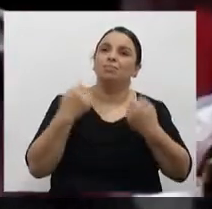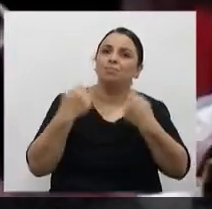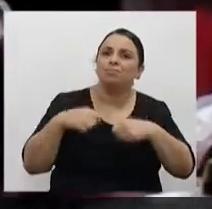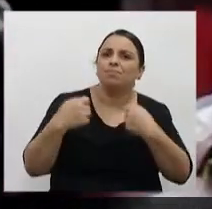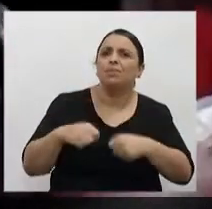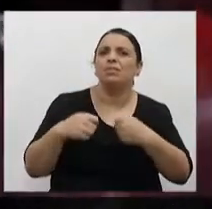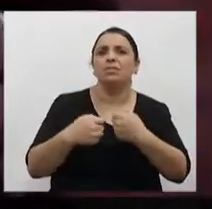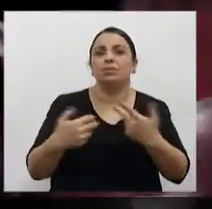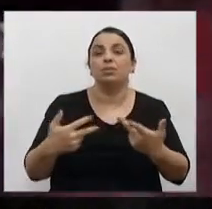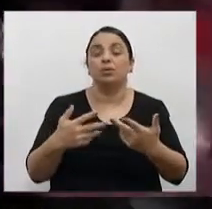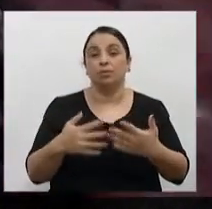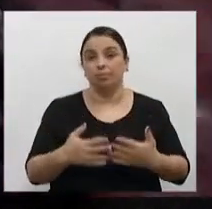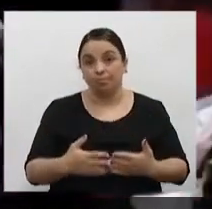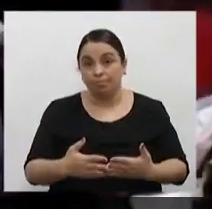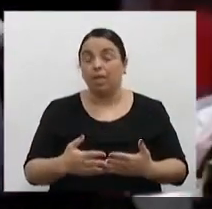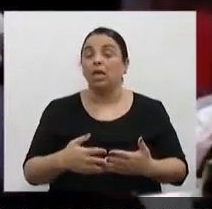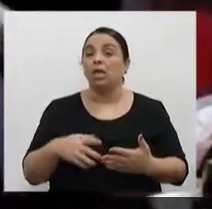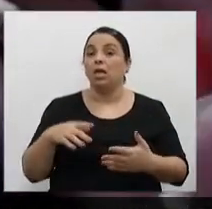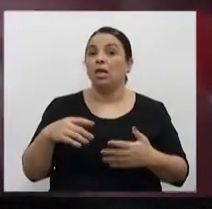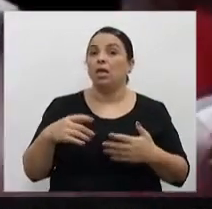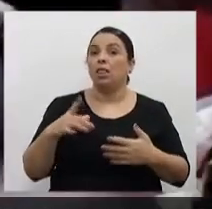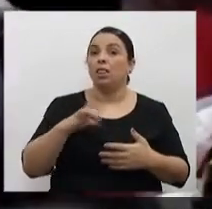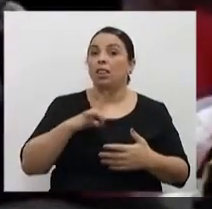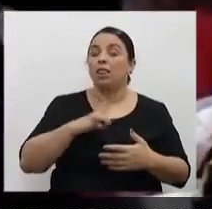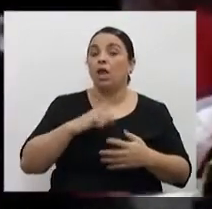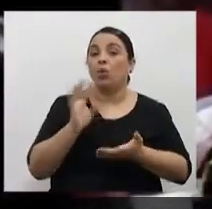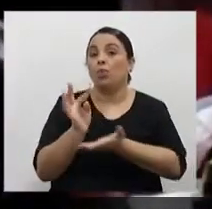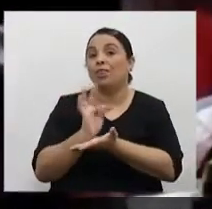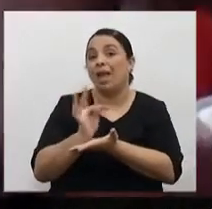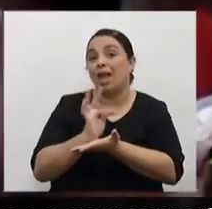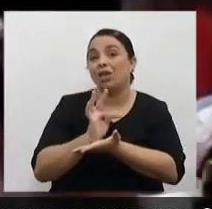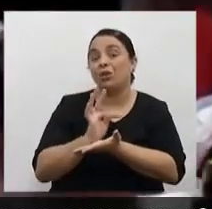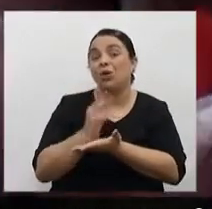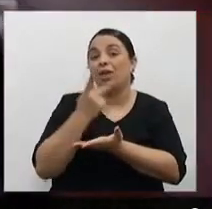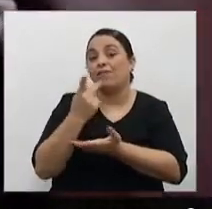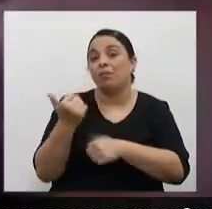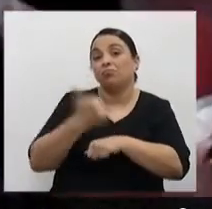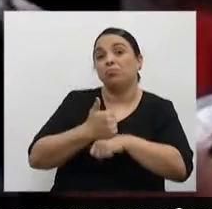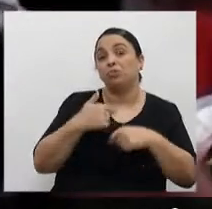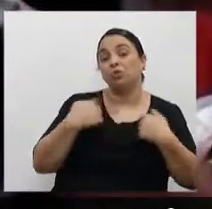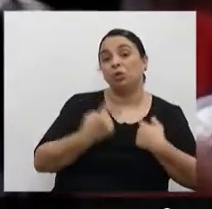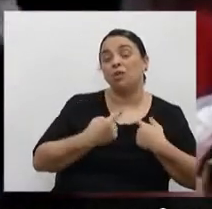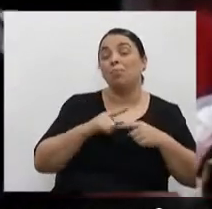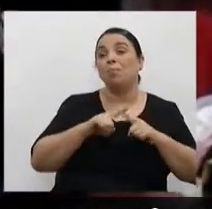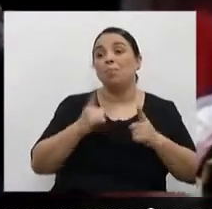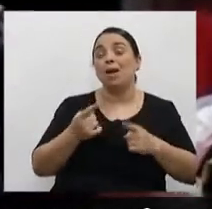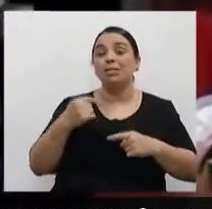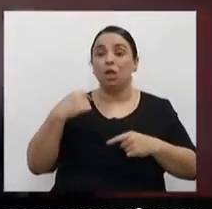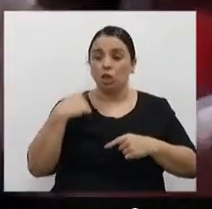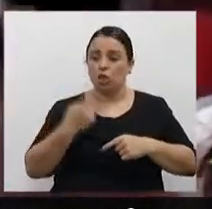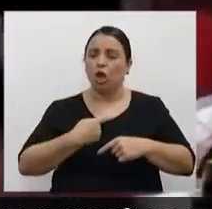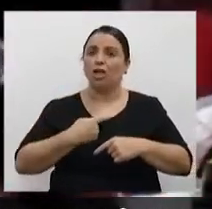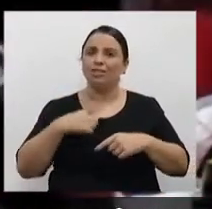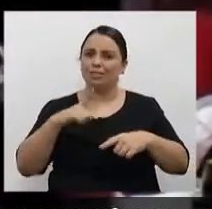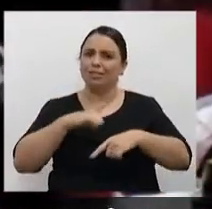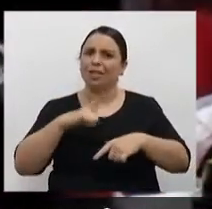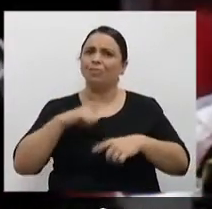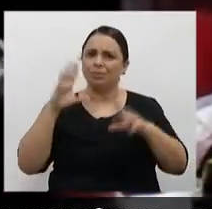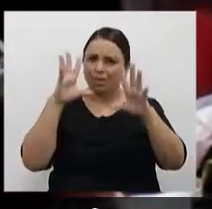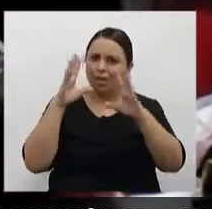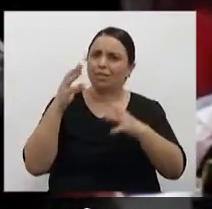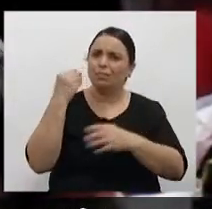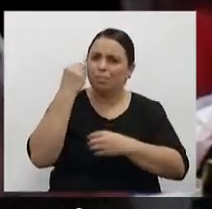falo, sempre tem algum técnico que fala por nós, mas é nós que vivemos todos os dias as nossas